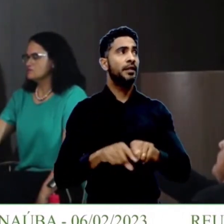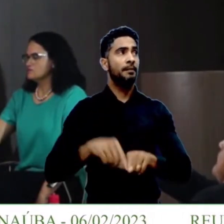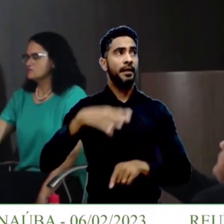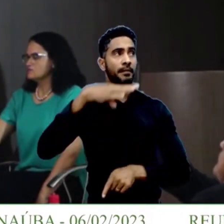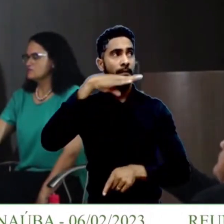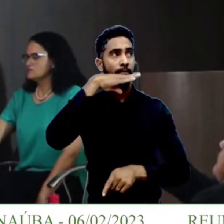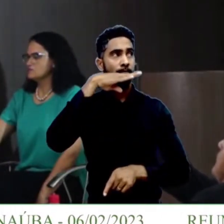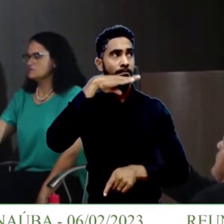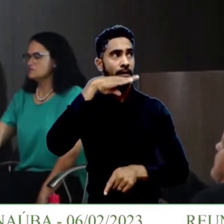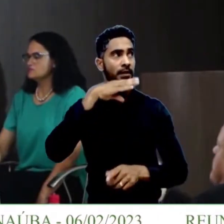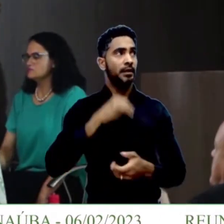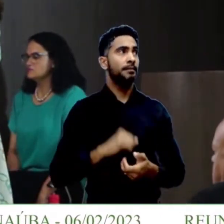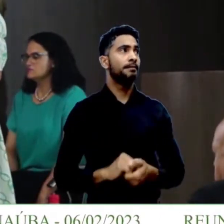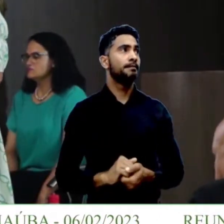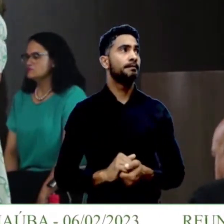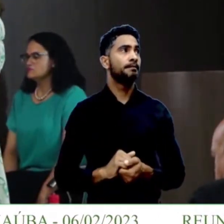palmer.